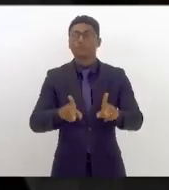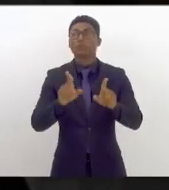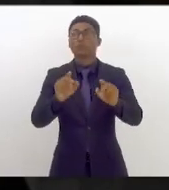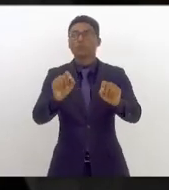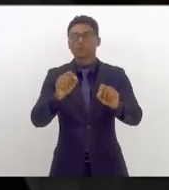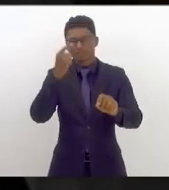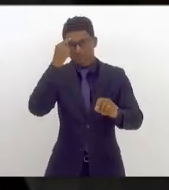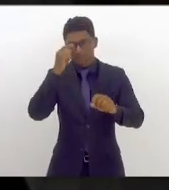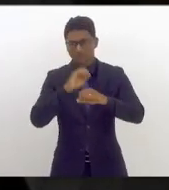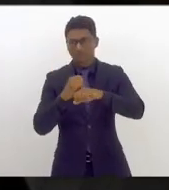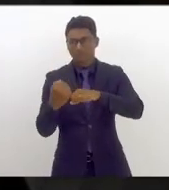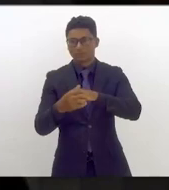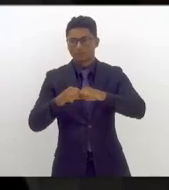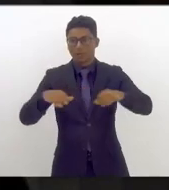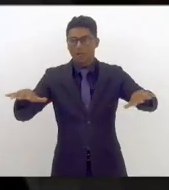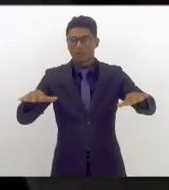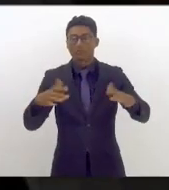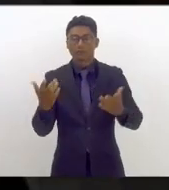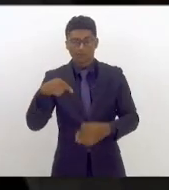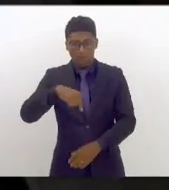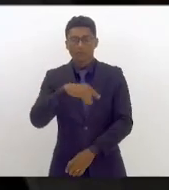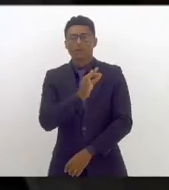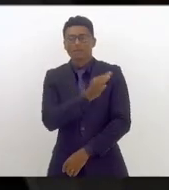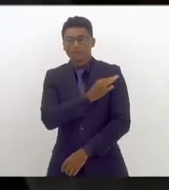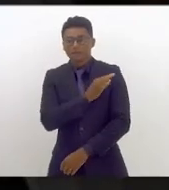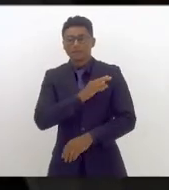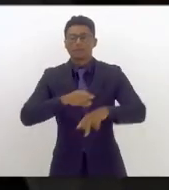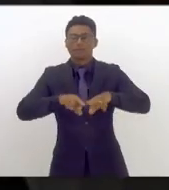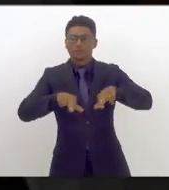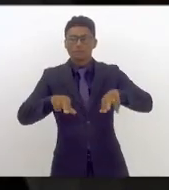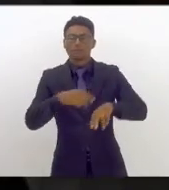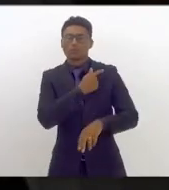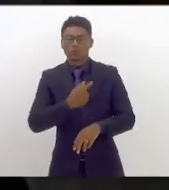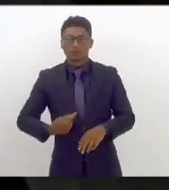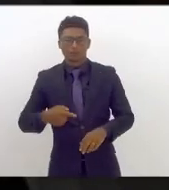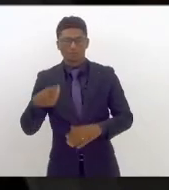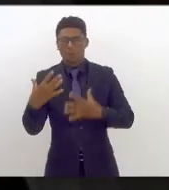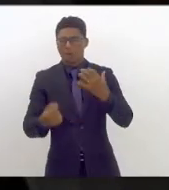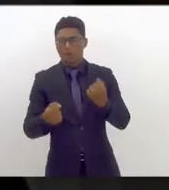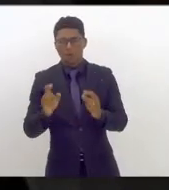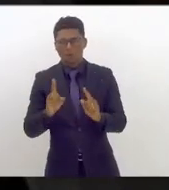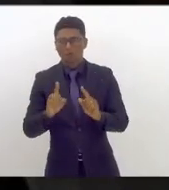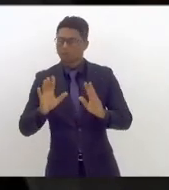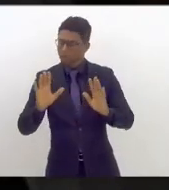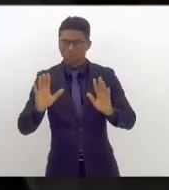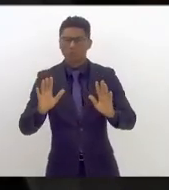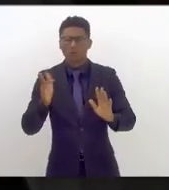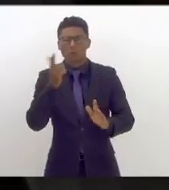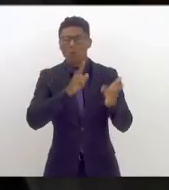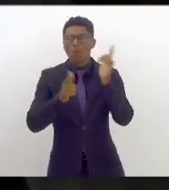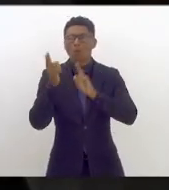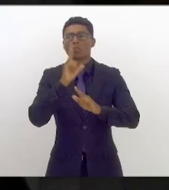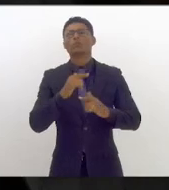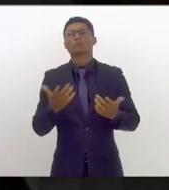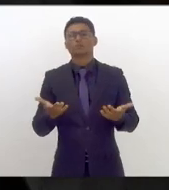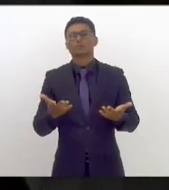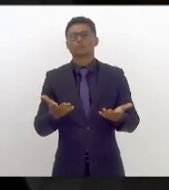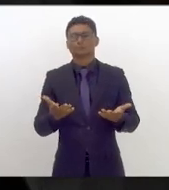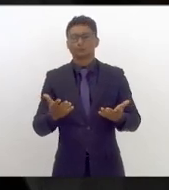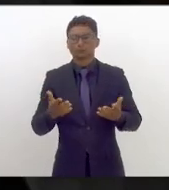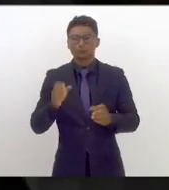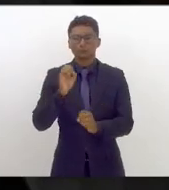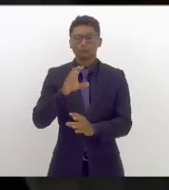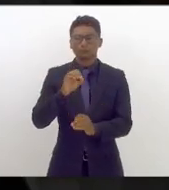pandemia, com vacinas, com imunizantes, mesmo com o nosso governo tendo refutado e rejeitado isso por muito tempo. Enfim, vamos em frente, a educação, a